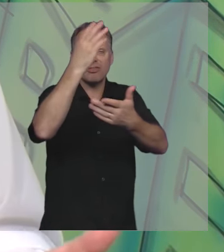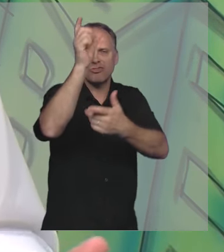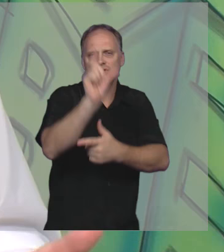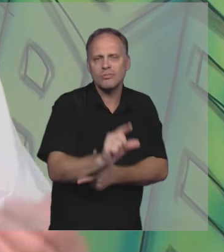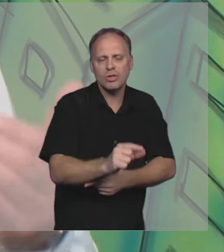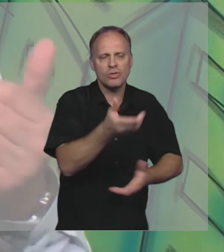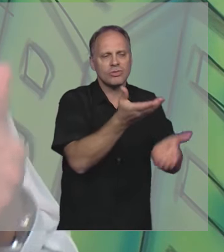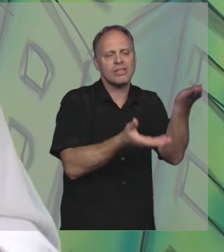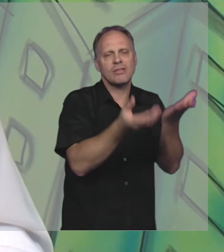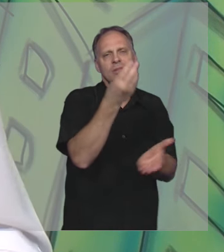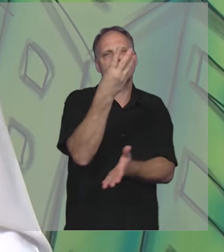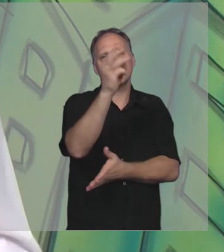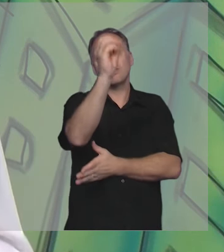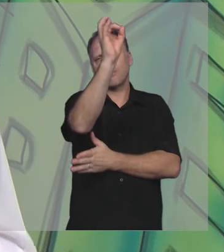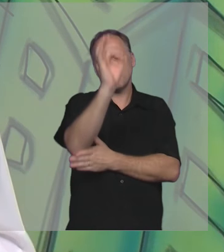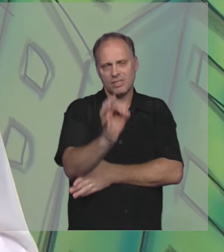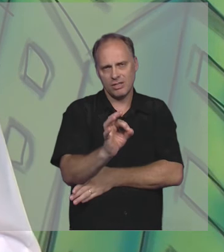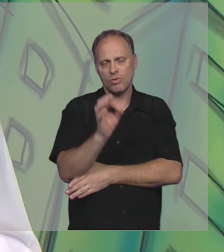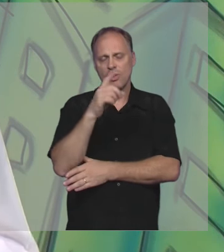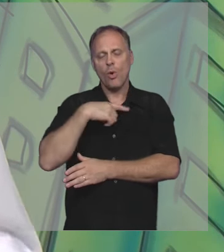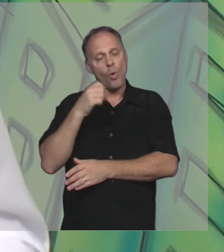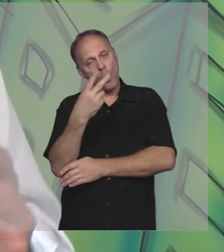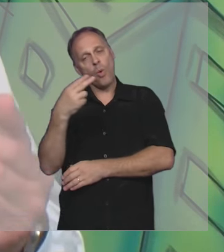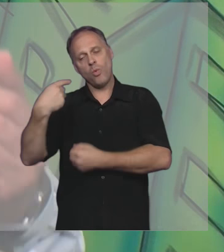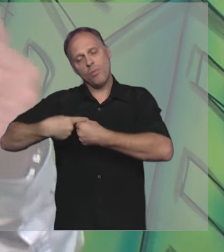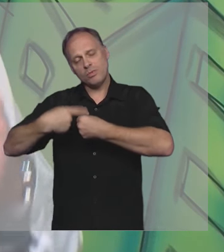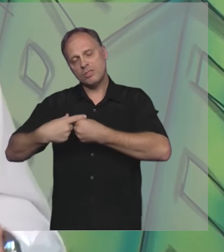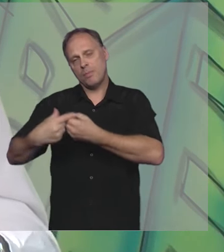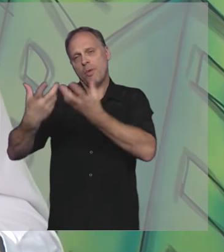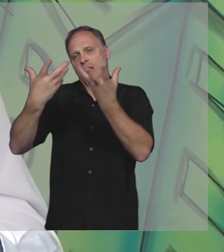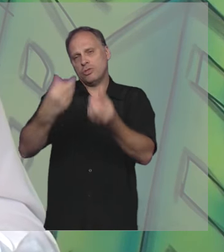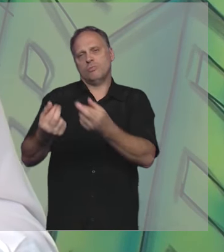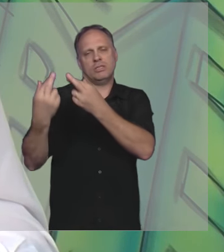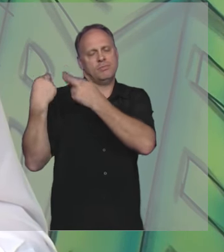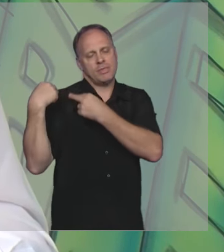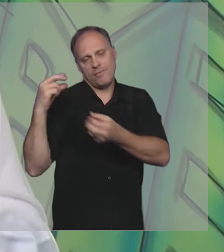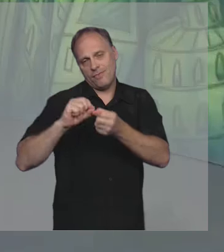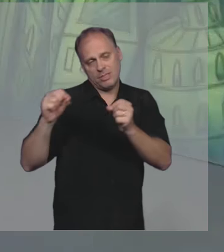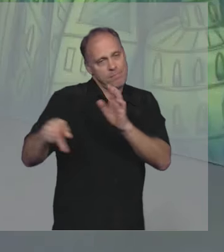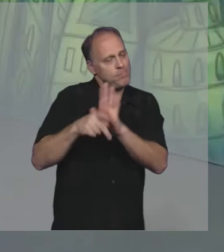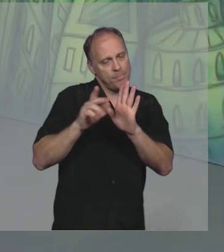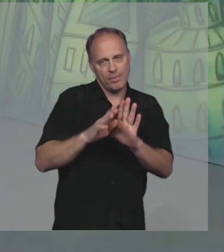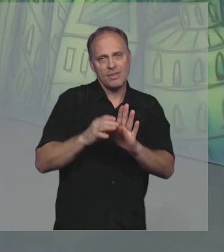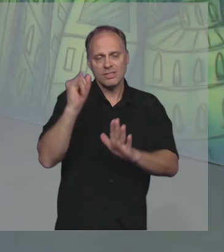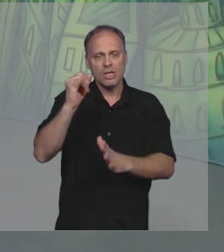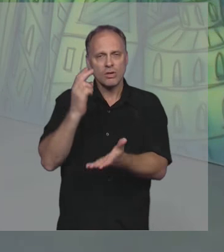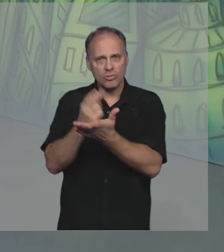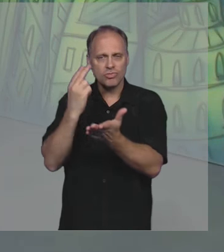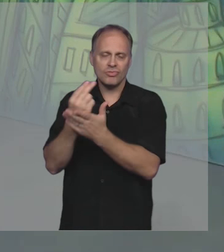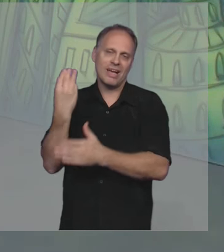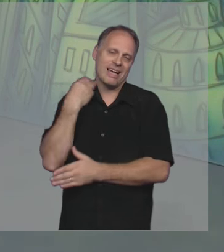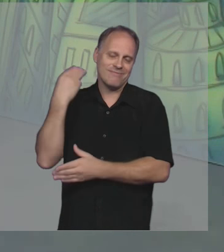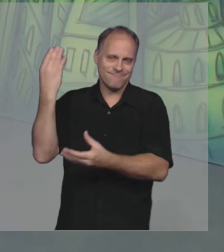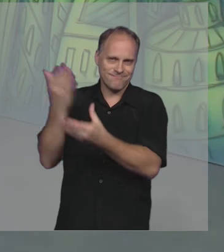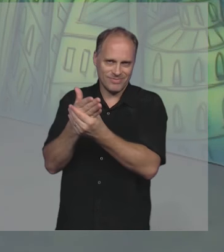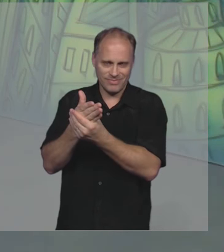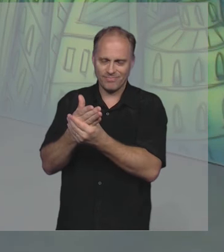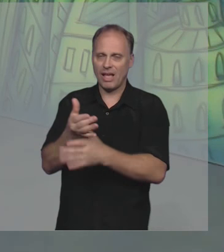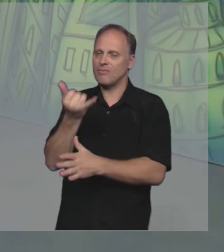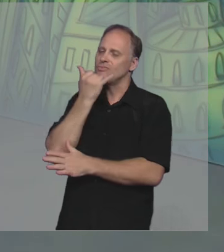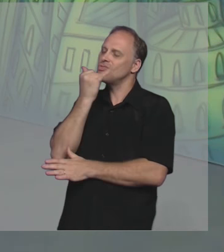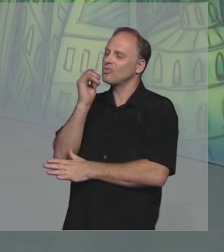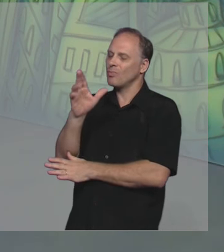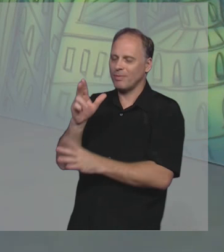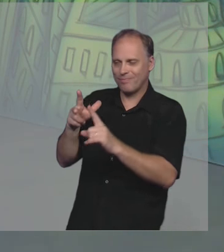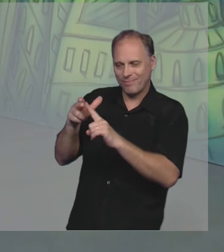no que o município se torna omisso a fazer. Se nós continuarmos mantendo a judicialização